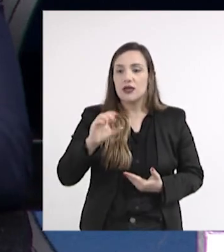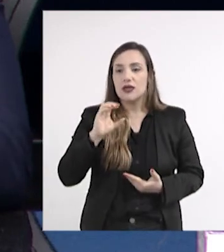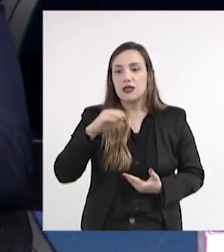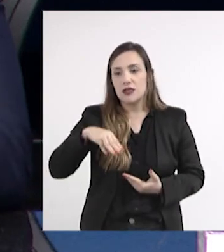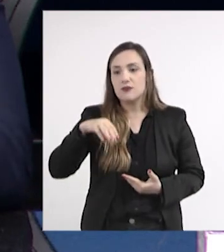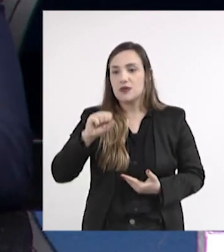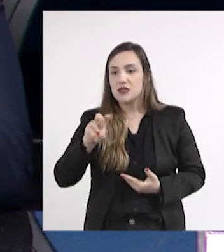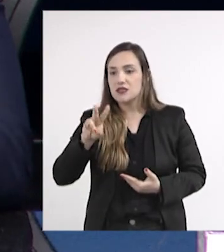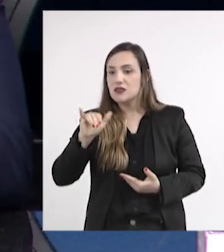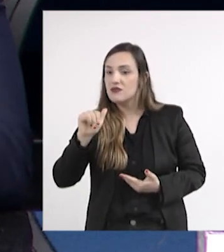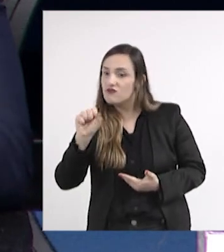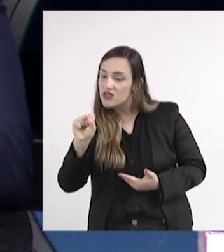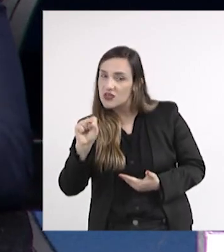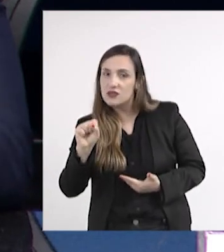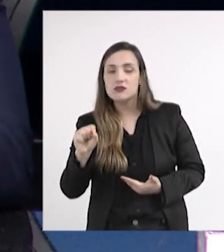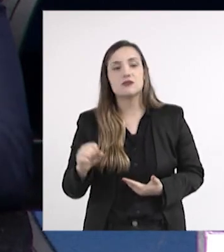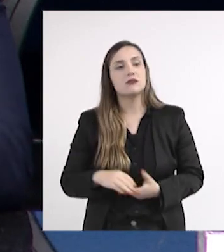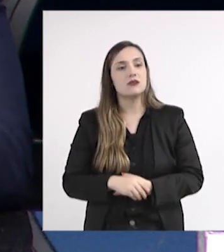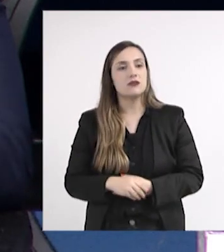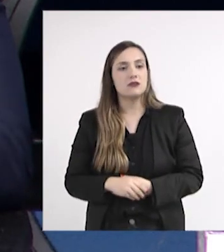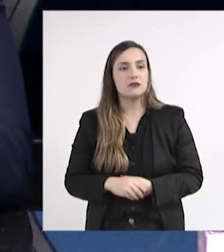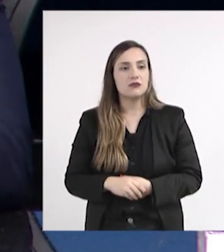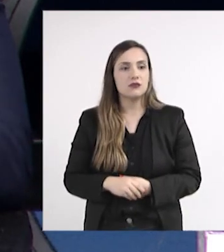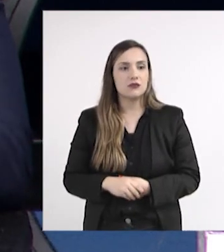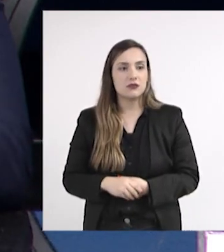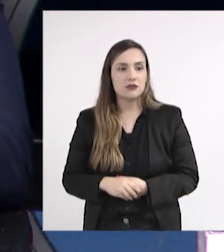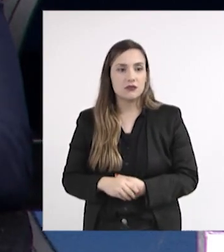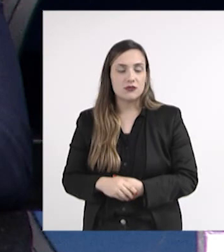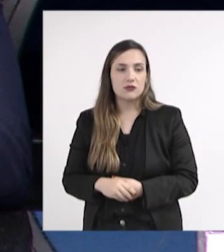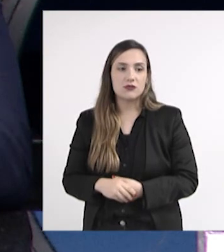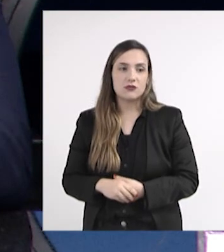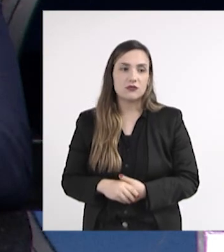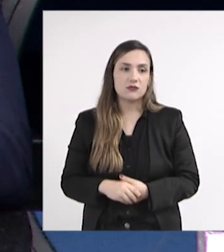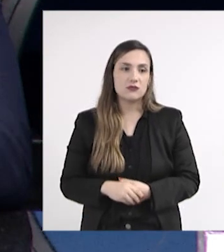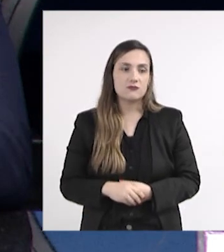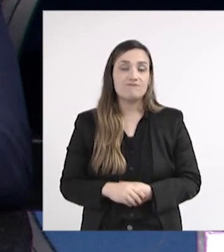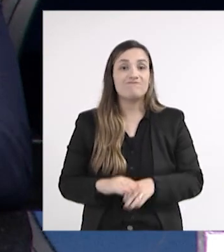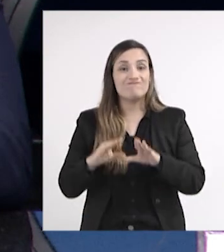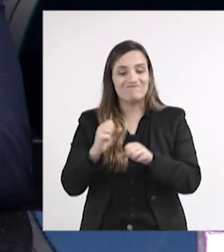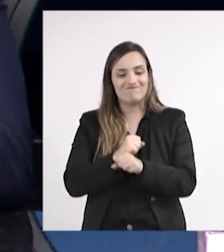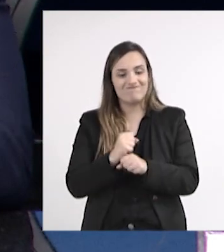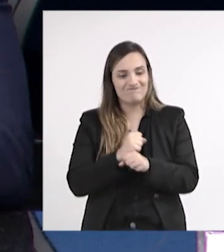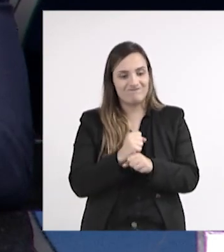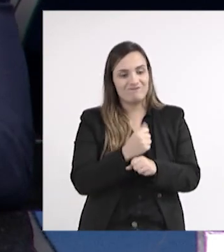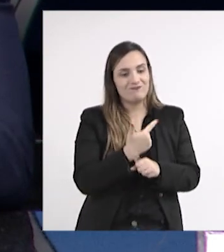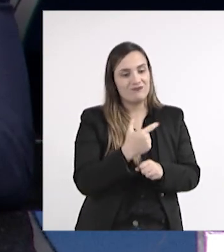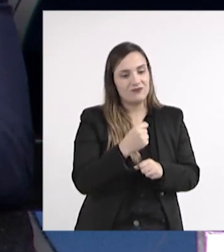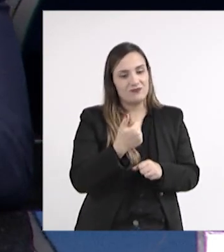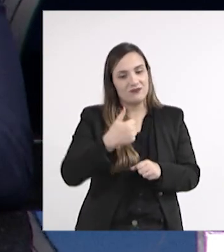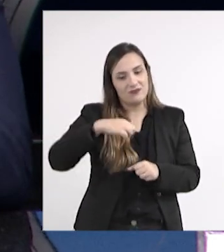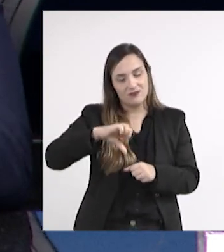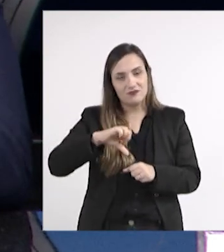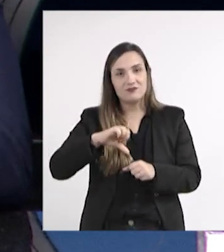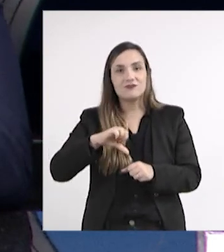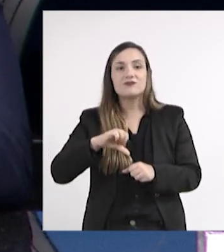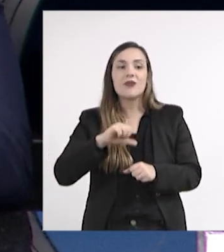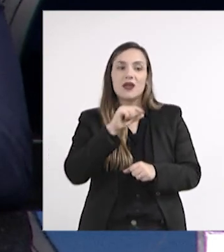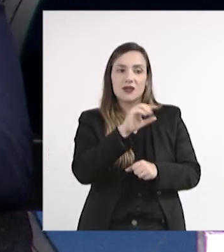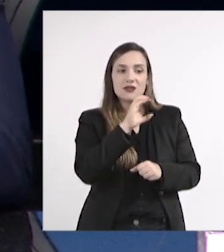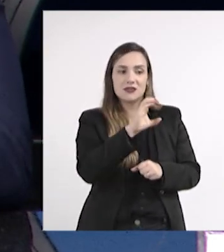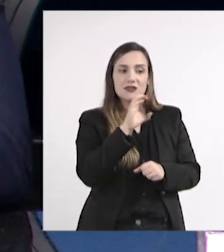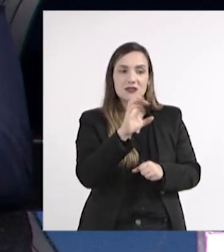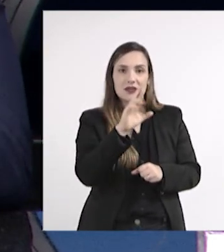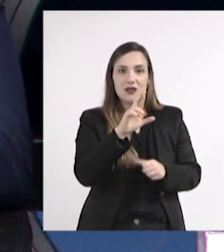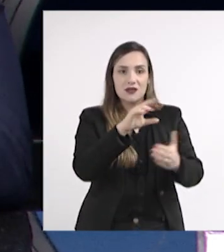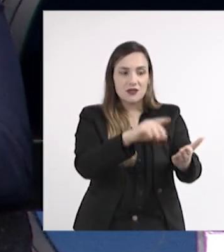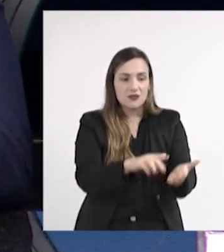procedimento licitatório voltado a esse fim. E, em 2019, a concessionária encaminhou à Agência Nacional